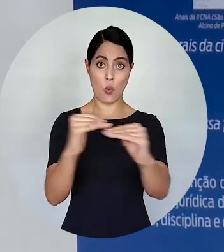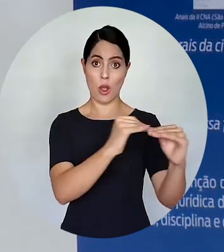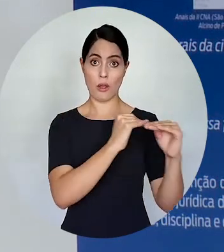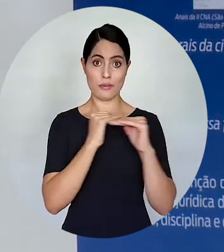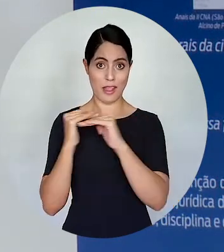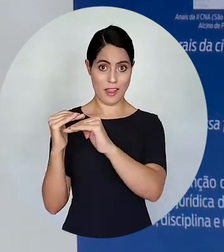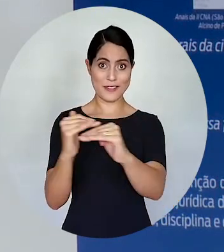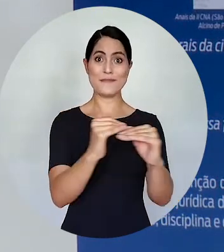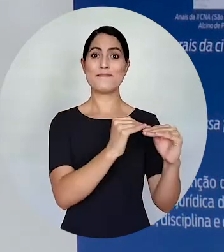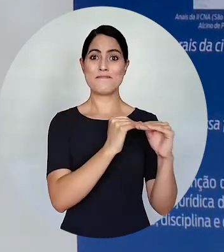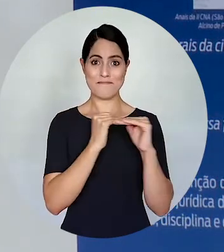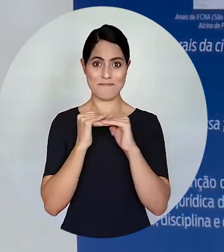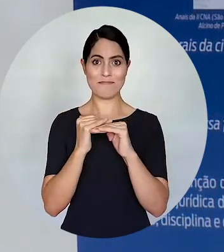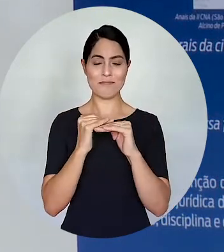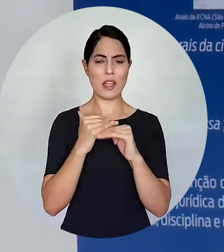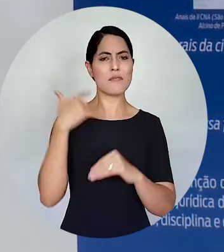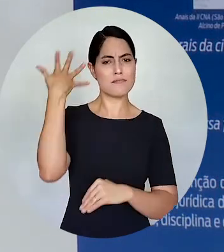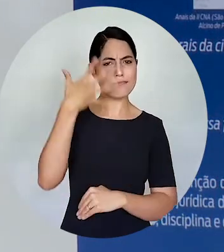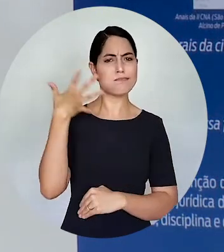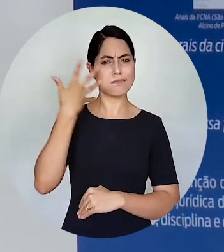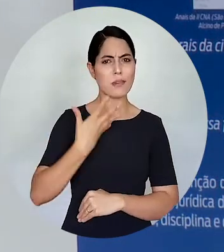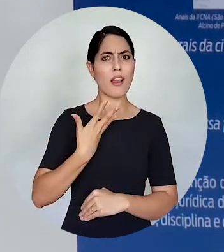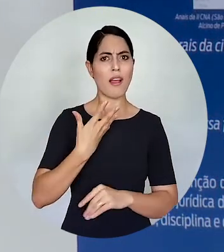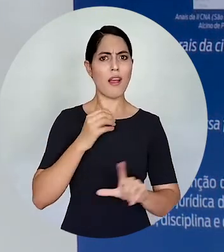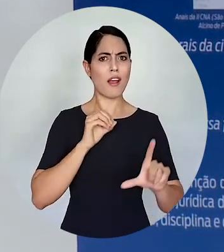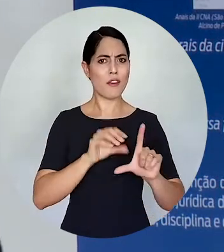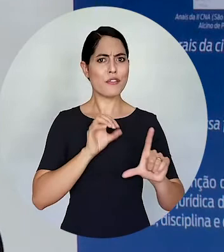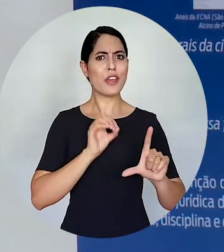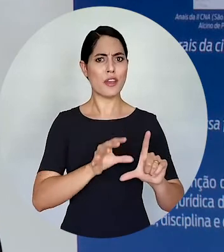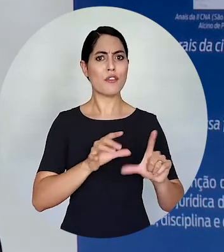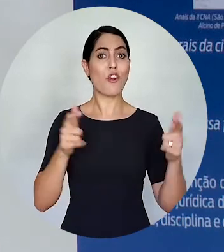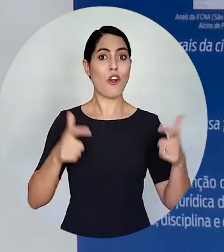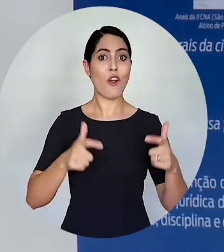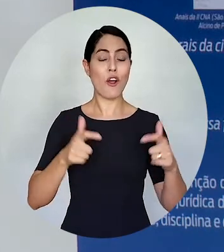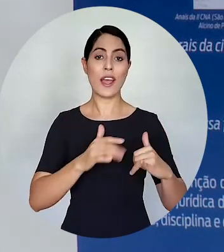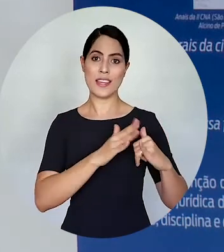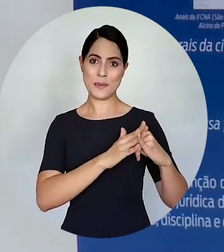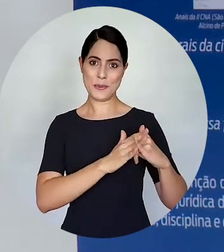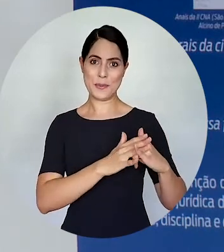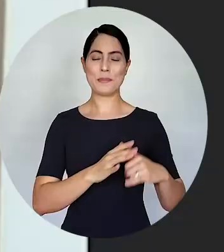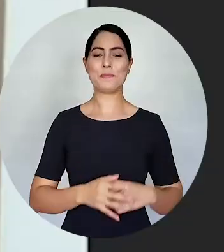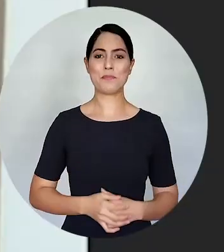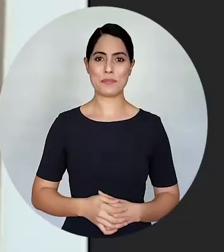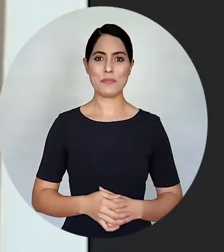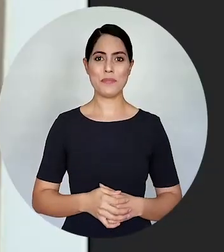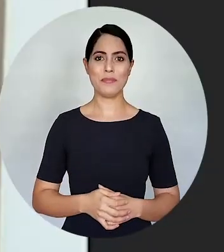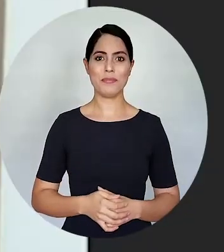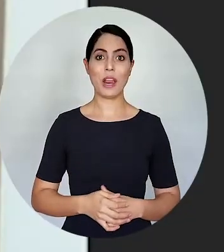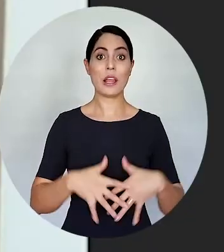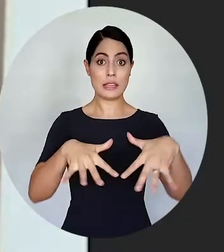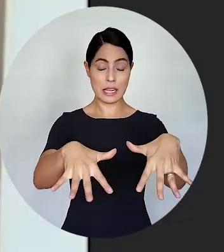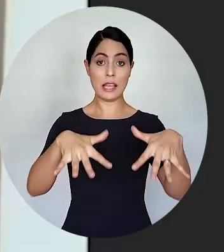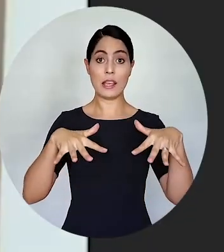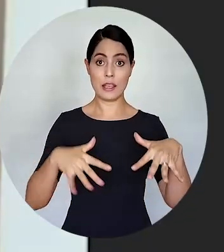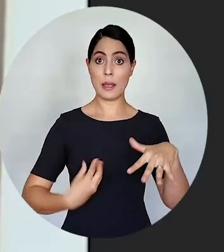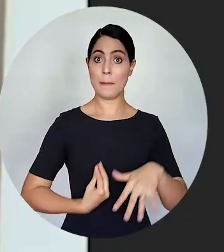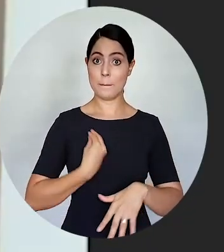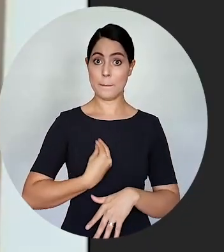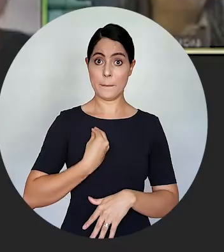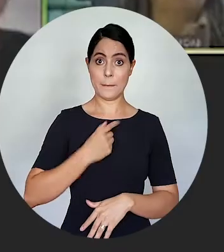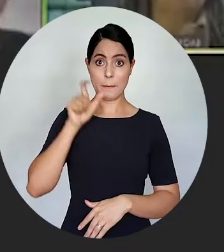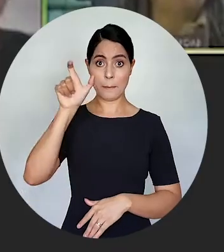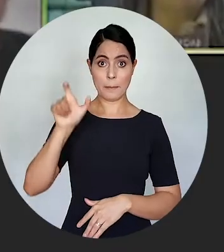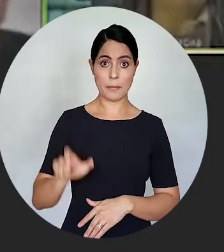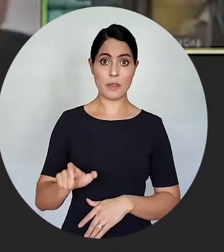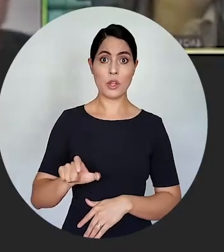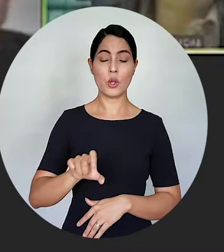Promoção da Igualdade, com palestras transmitidas em tempo real pelo YouTube da Ordem. A mesa de abertura dos